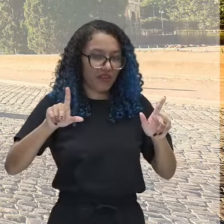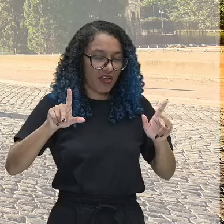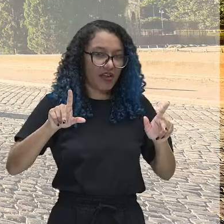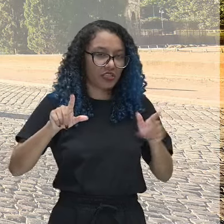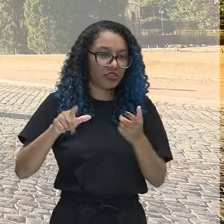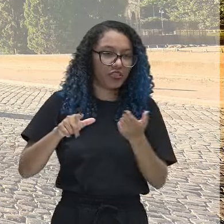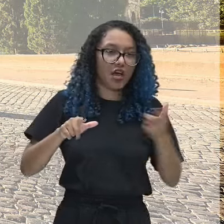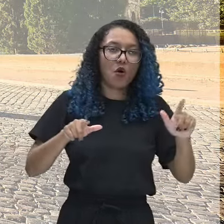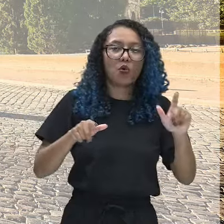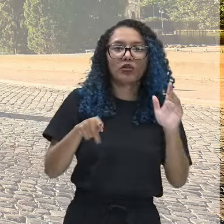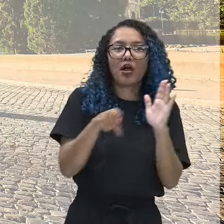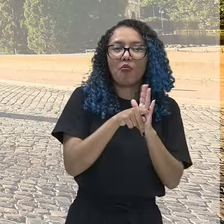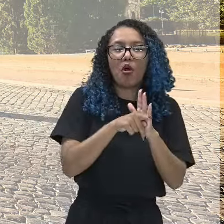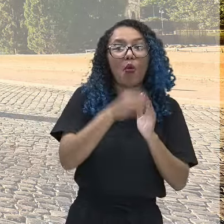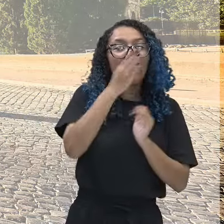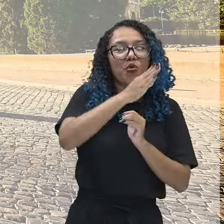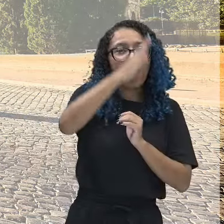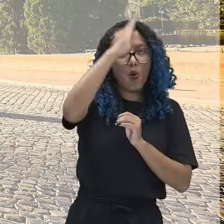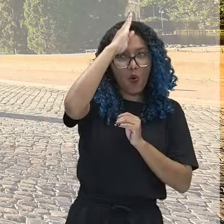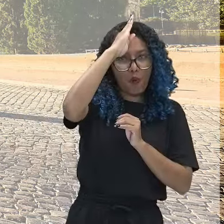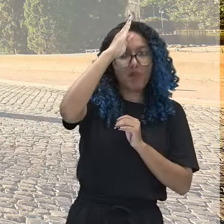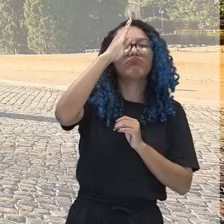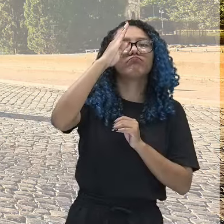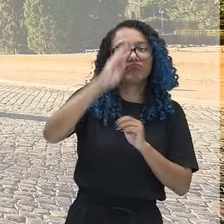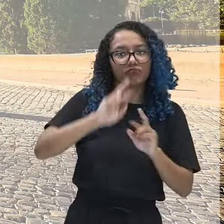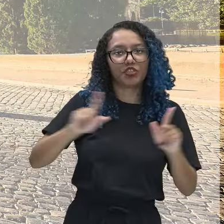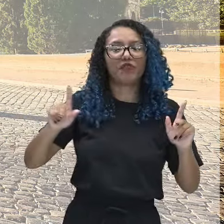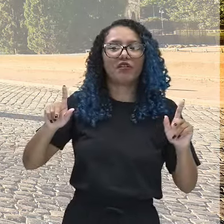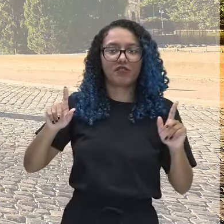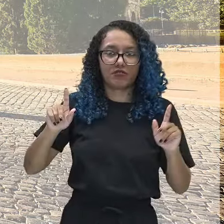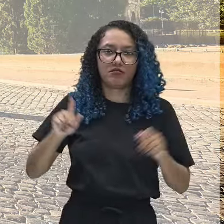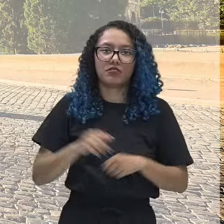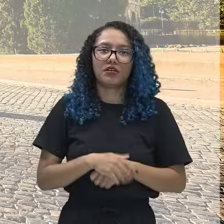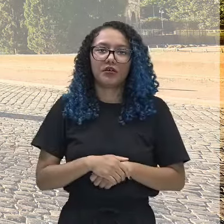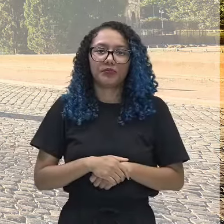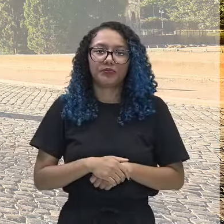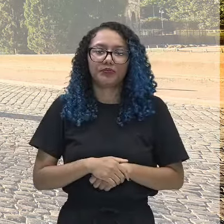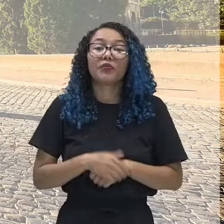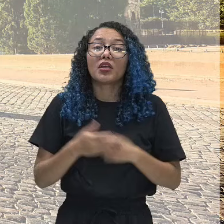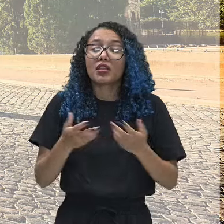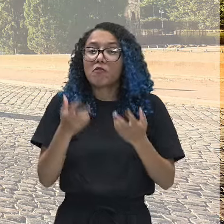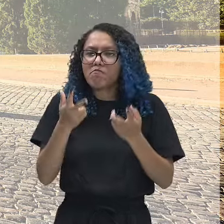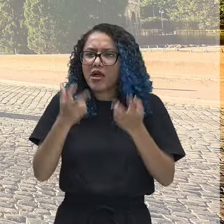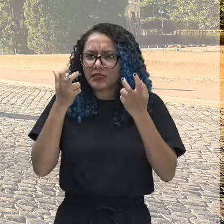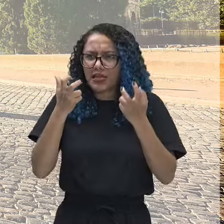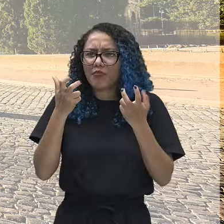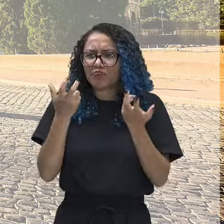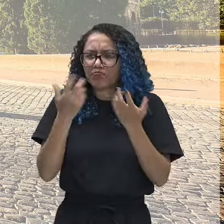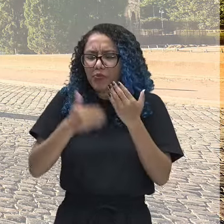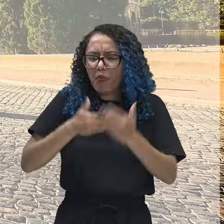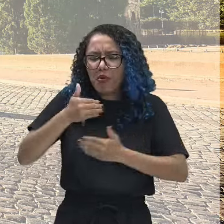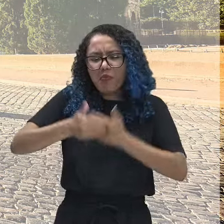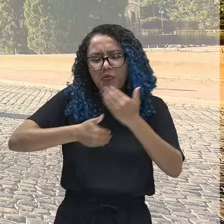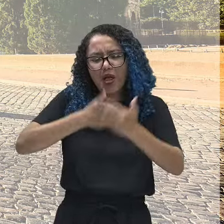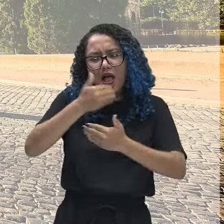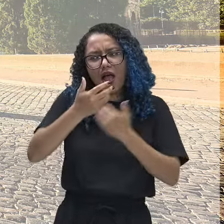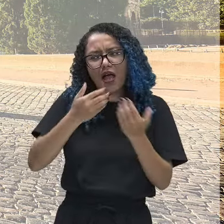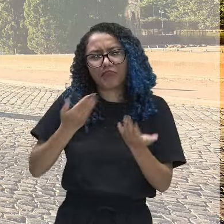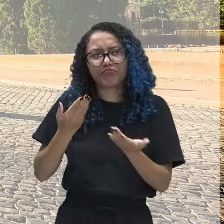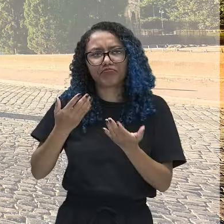estava sendo imposta por Roma naquele momento. Então a gente vê que esse processo de aculturação foi também um